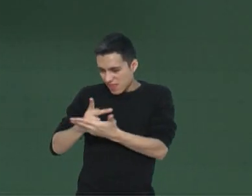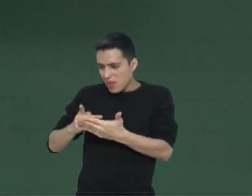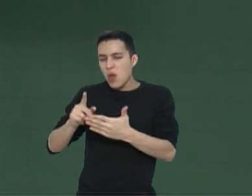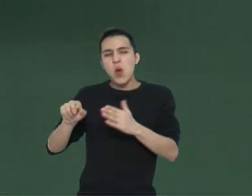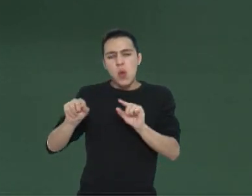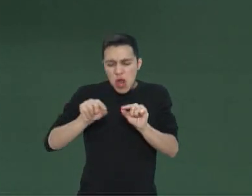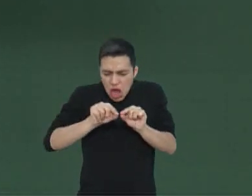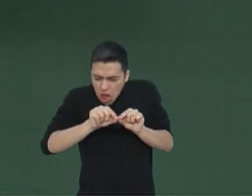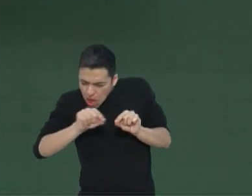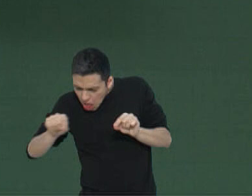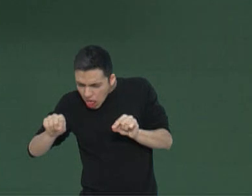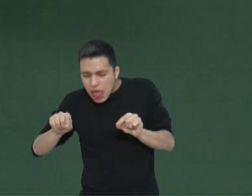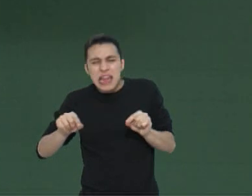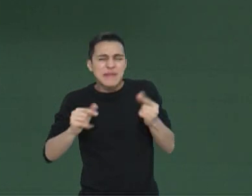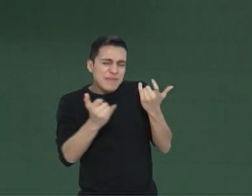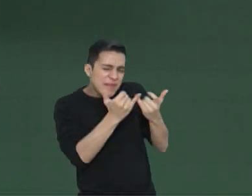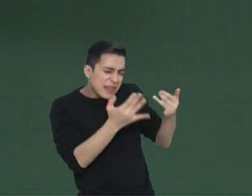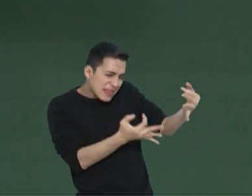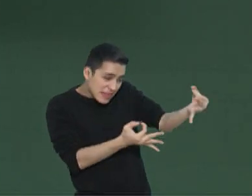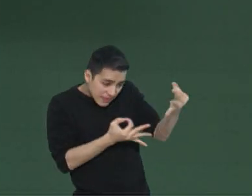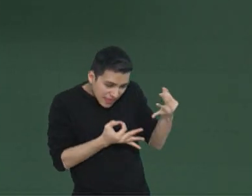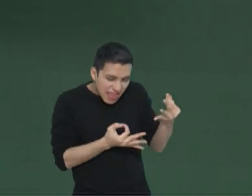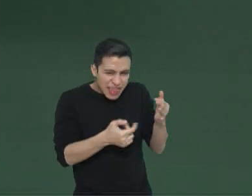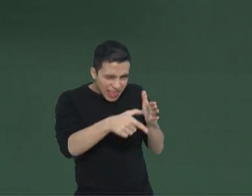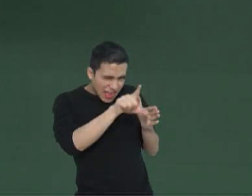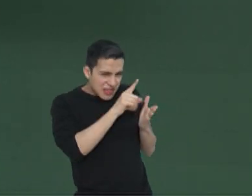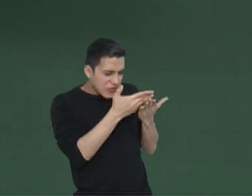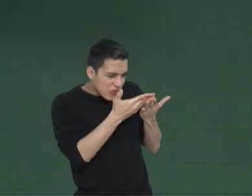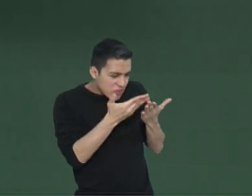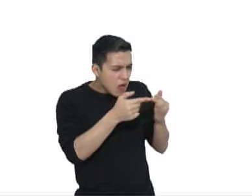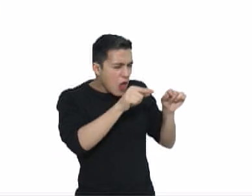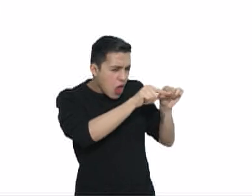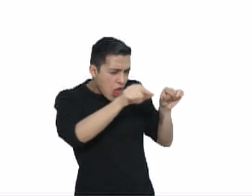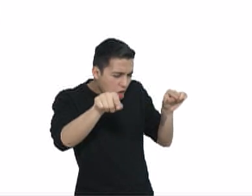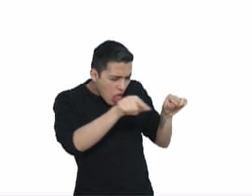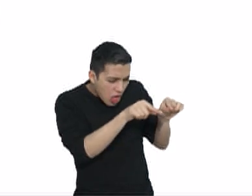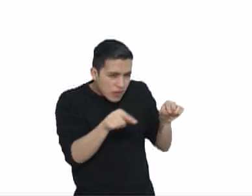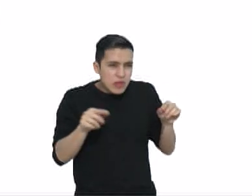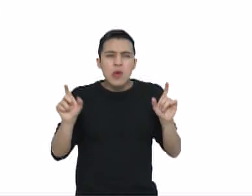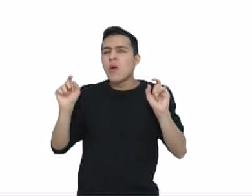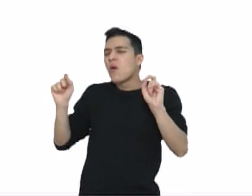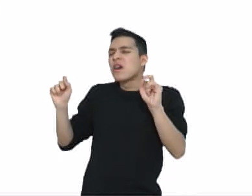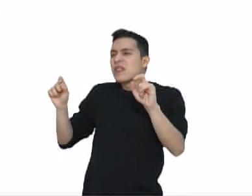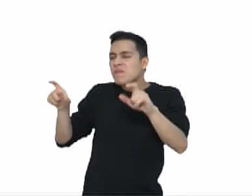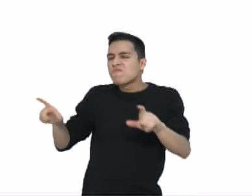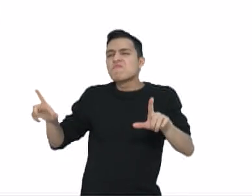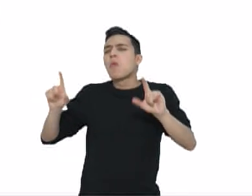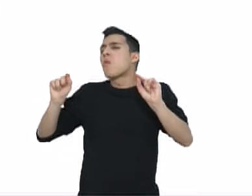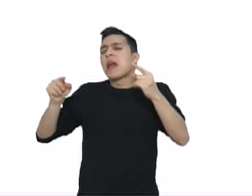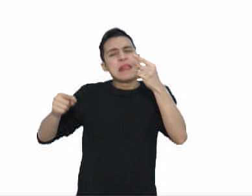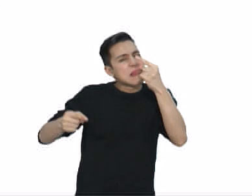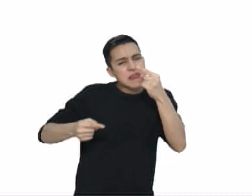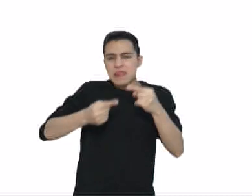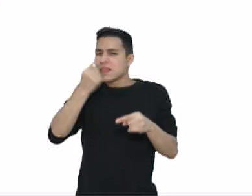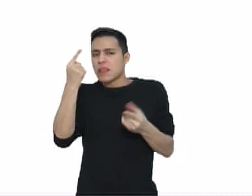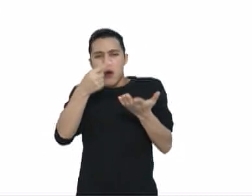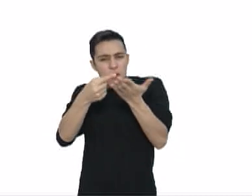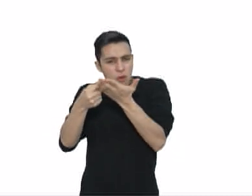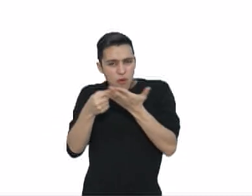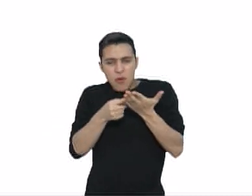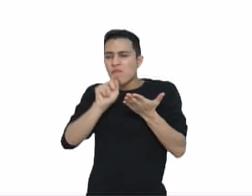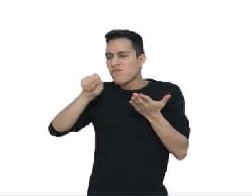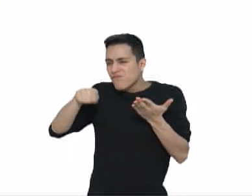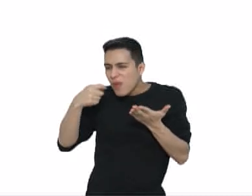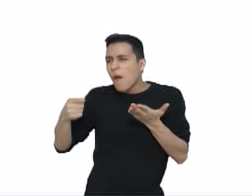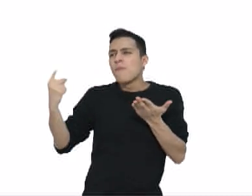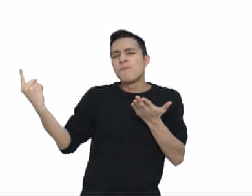símbolos que nos lembram a partitura que nós vimos ainda há pouco, e o desenho que representa a notação não convencional é